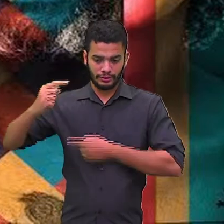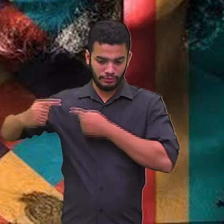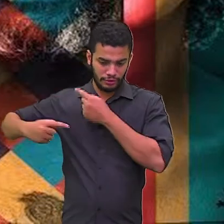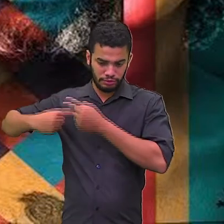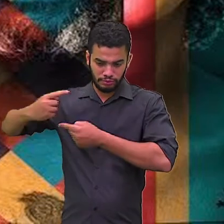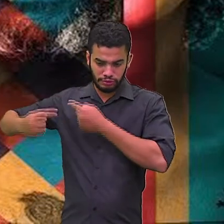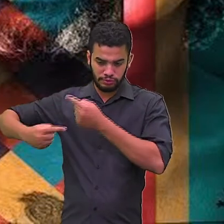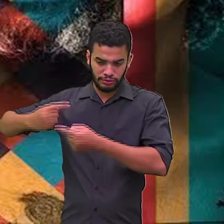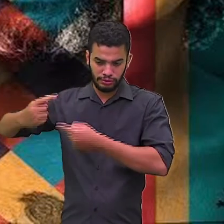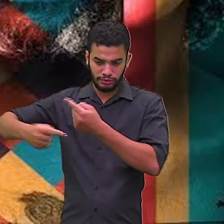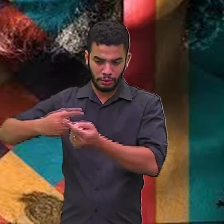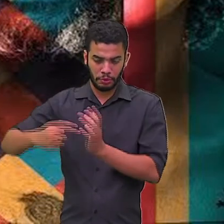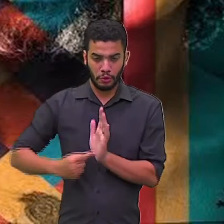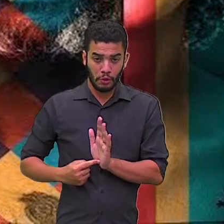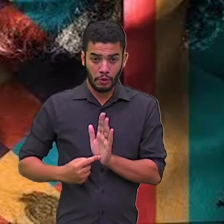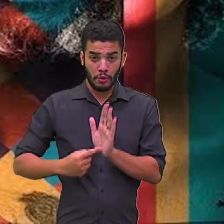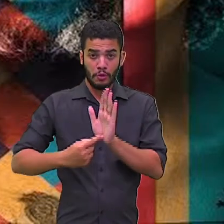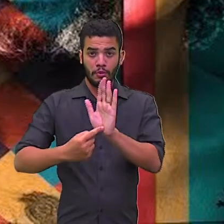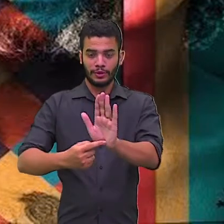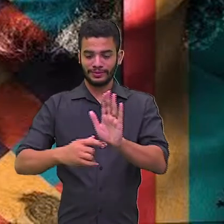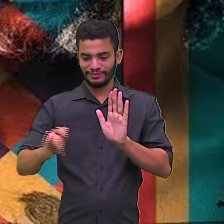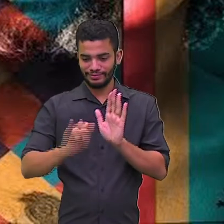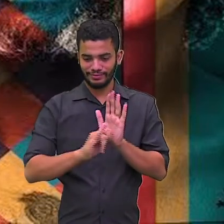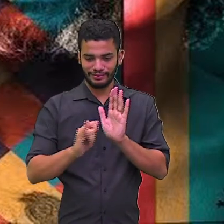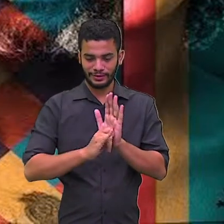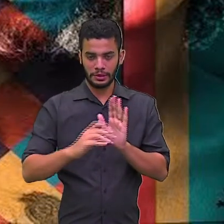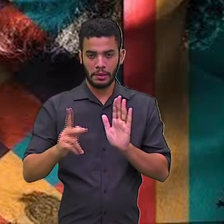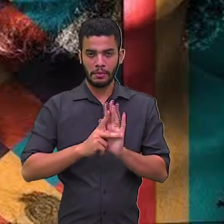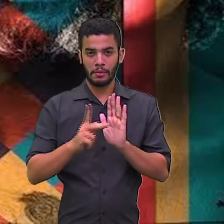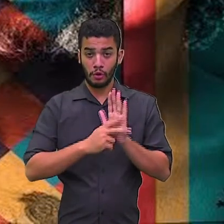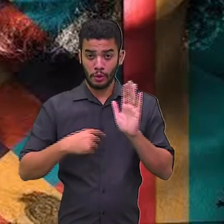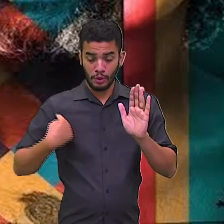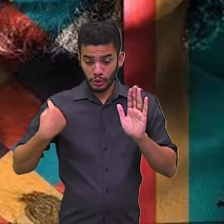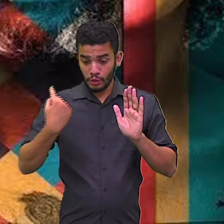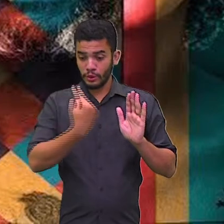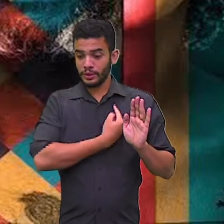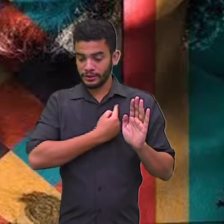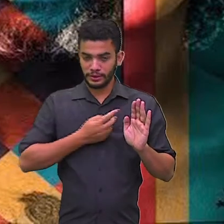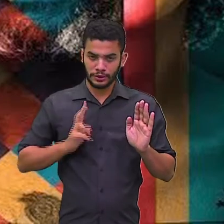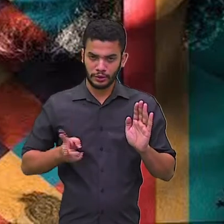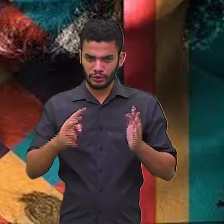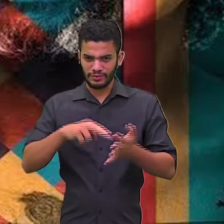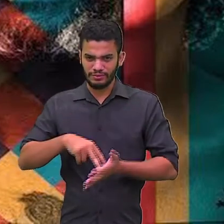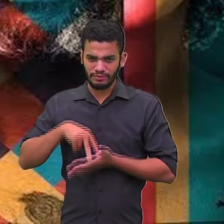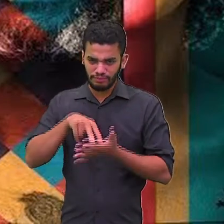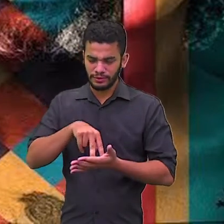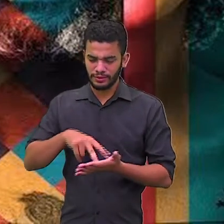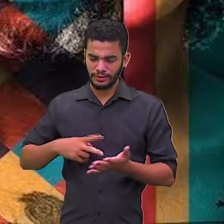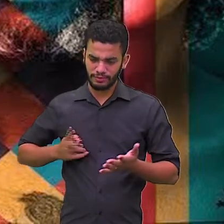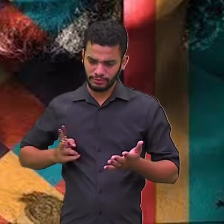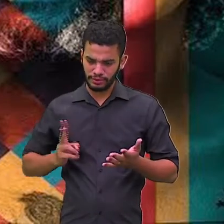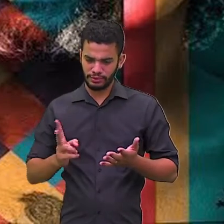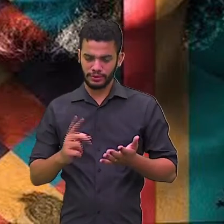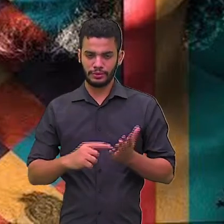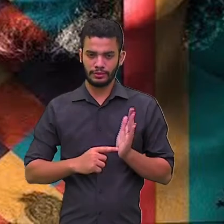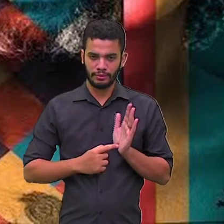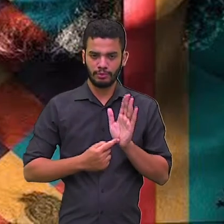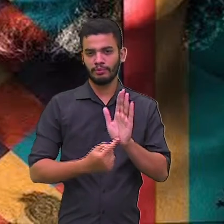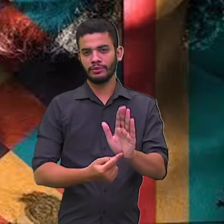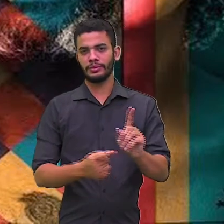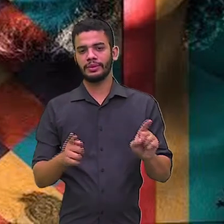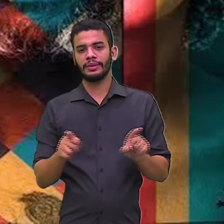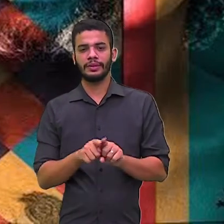será passada é garantir que a nossa identidade não será apagada, seja através de conselhos de defesa do